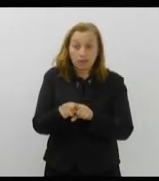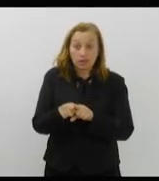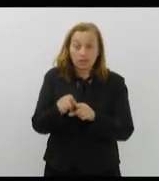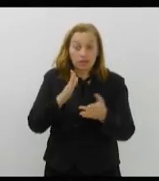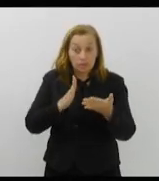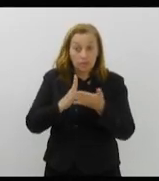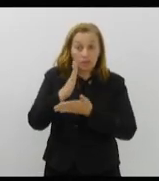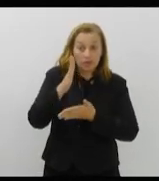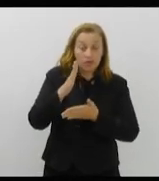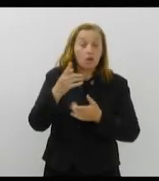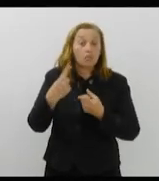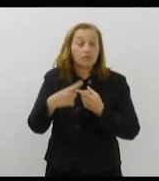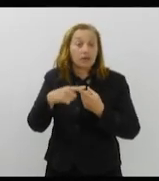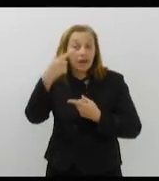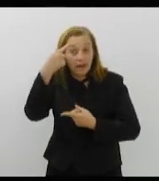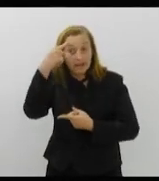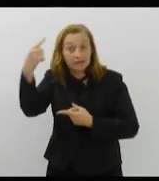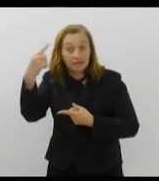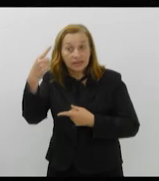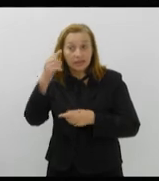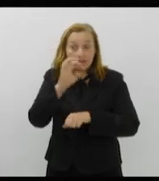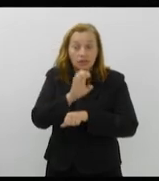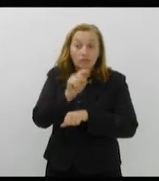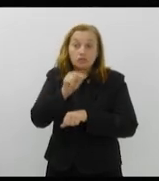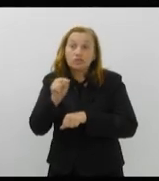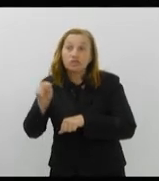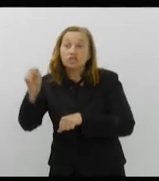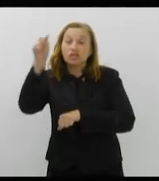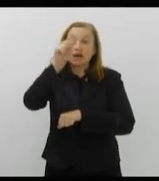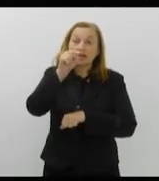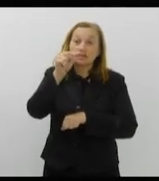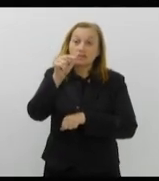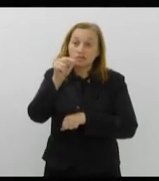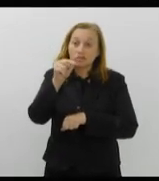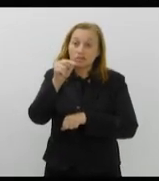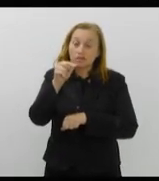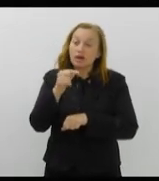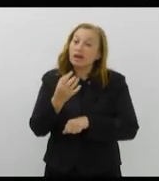porque a ideia é os estados aderirem